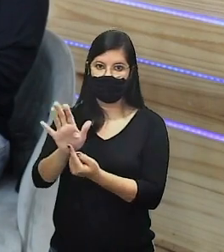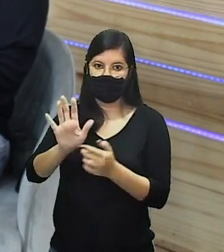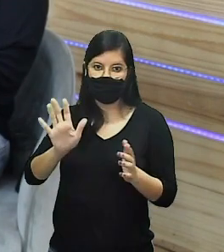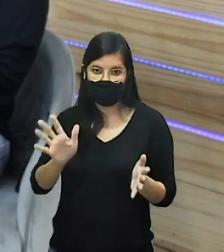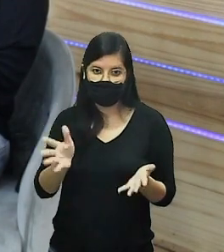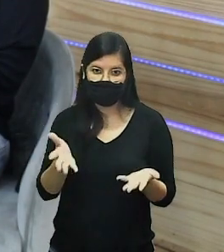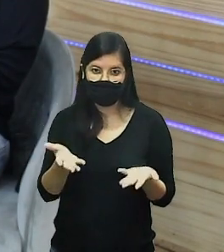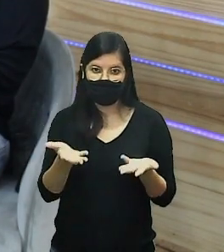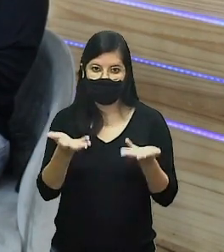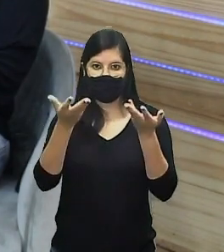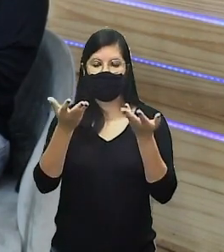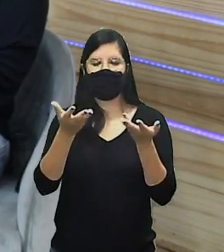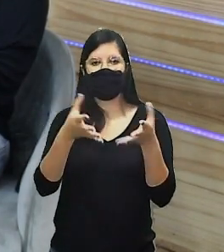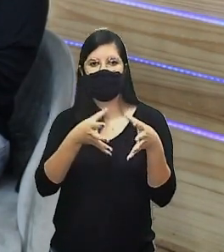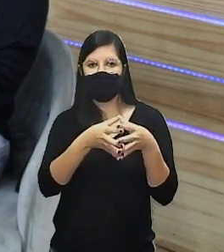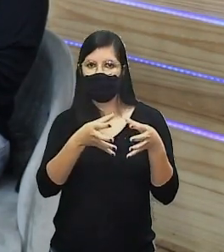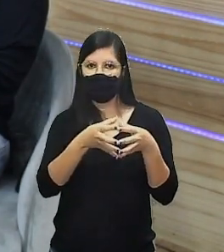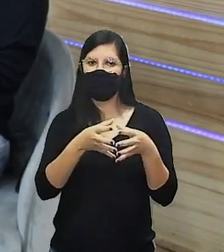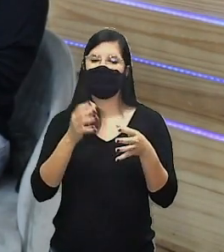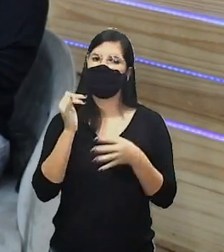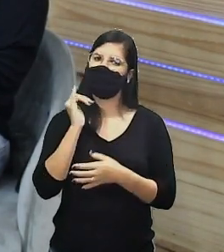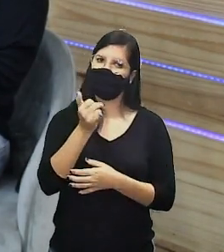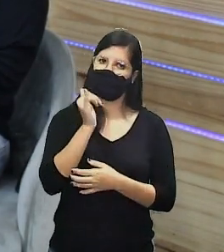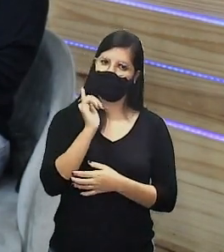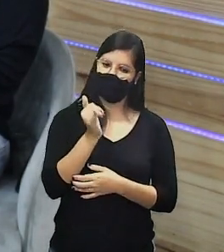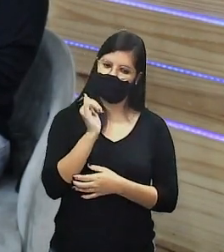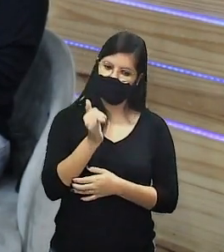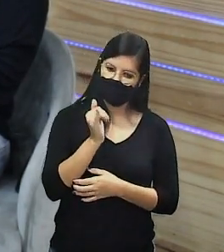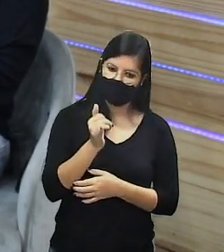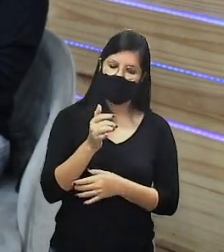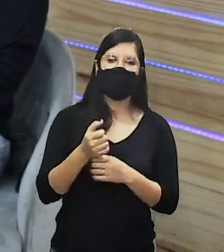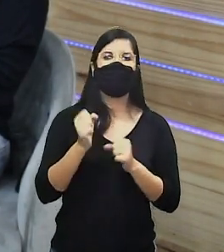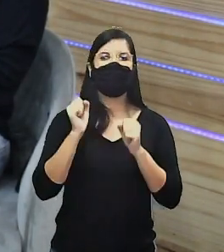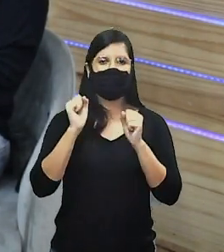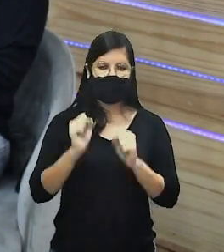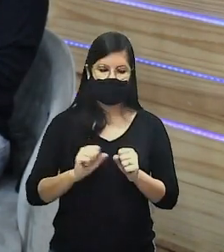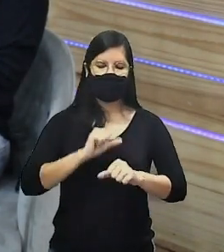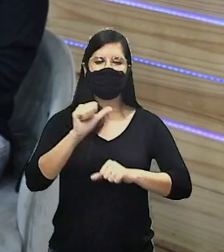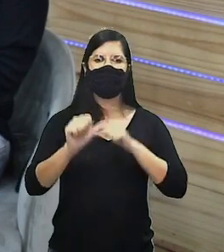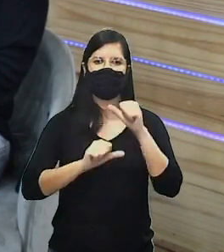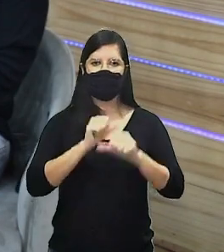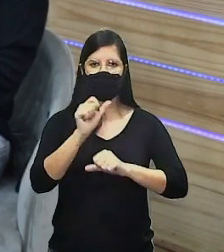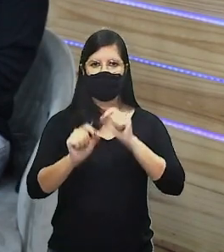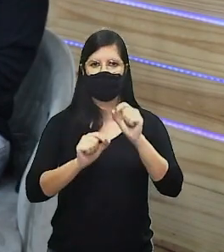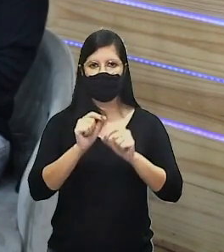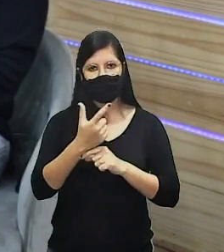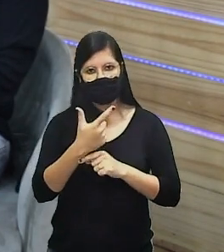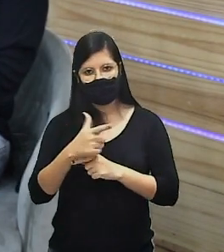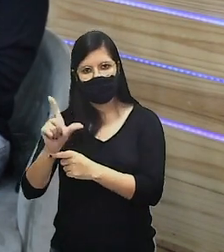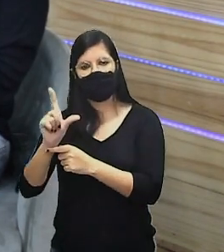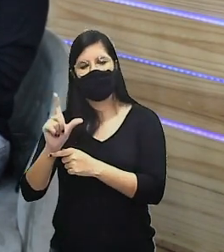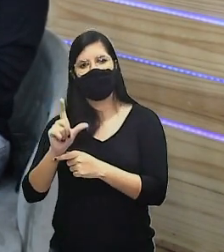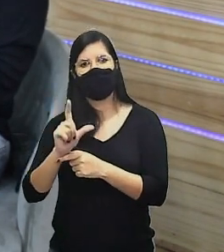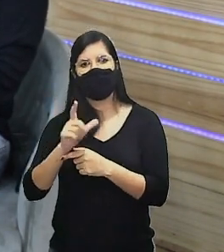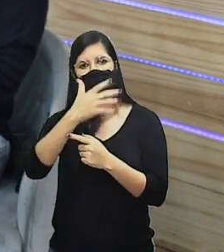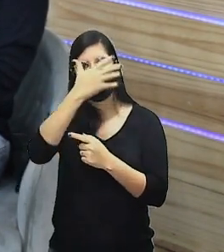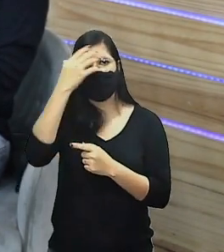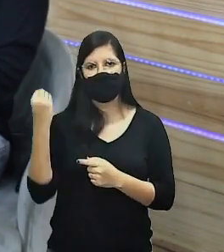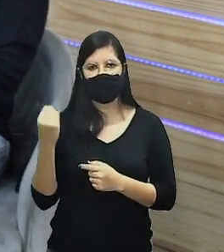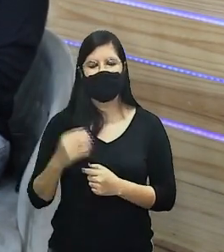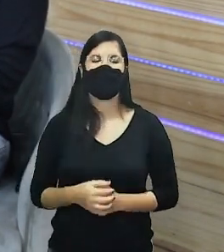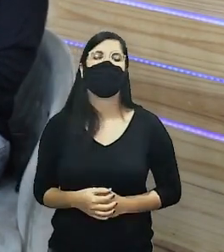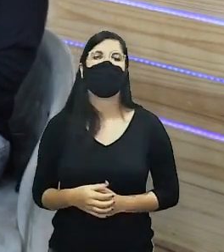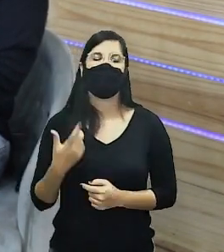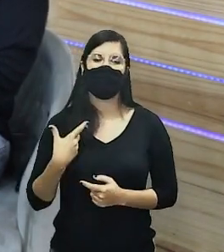medida que se põe em evidência um conjunto de narrativas, pode-se também produzir um outro conjunto de esquecimentos. Então,